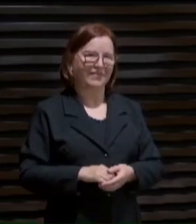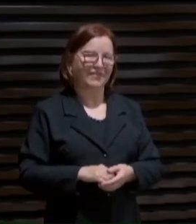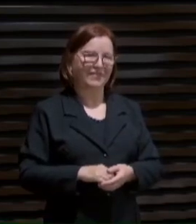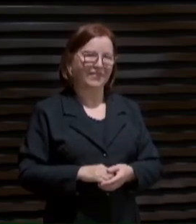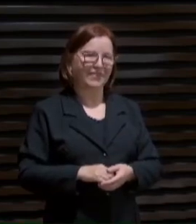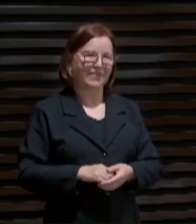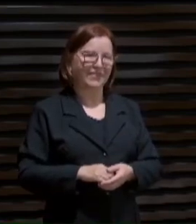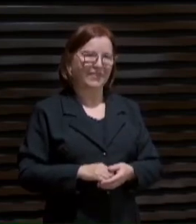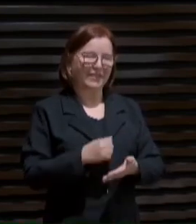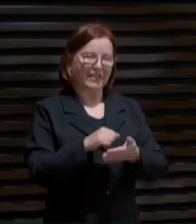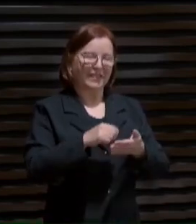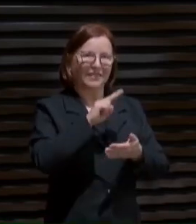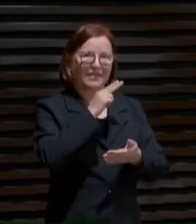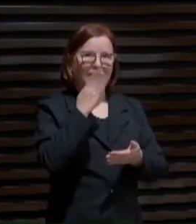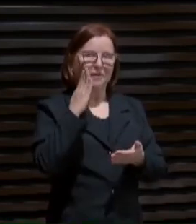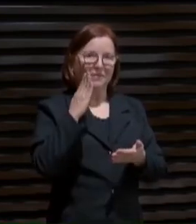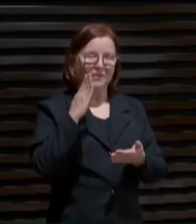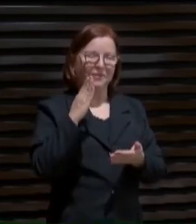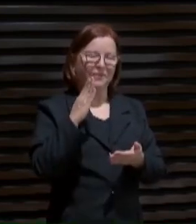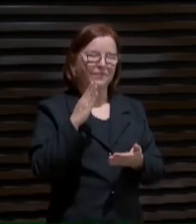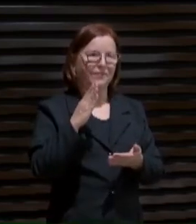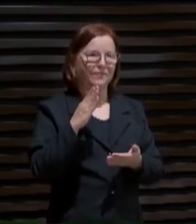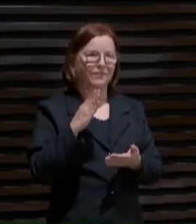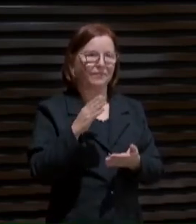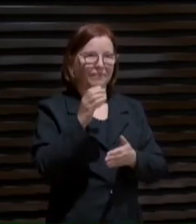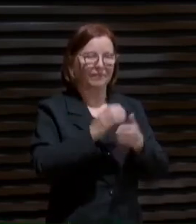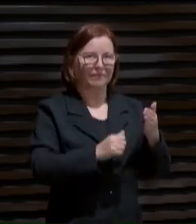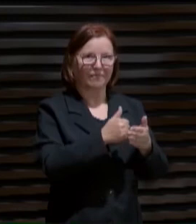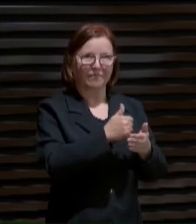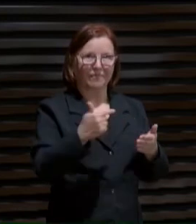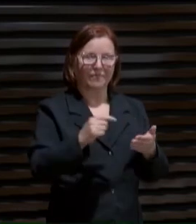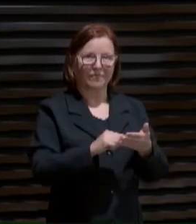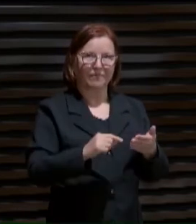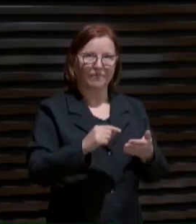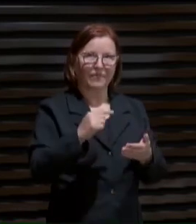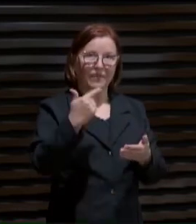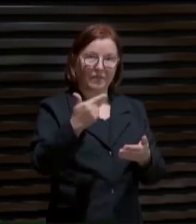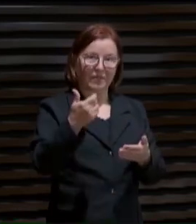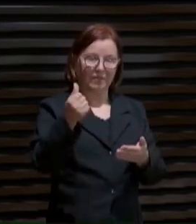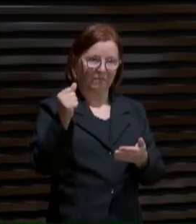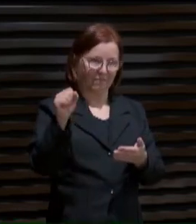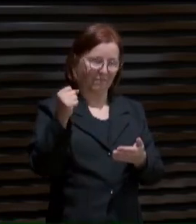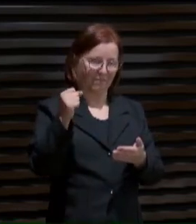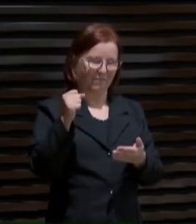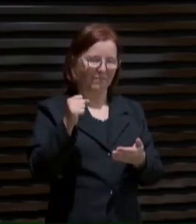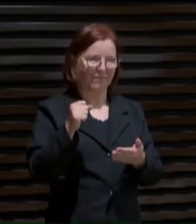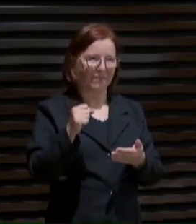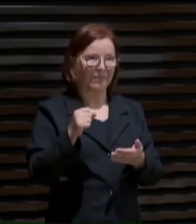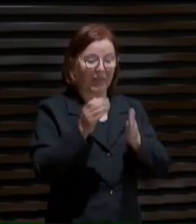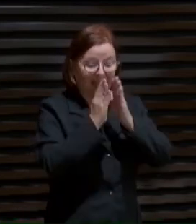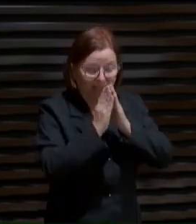28 do capítulo 12 adoração ela é direcionada a Deus isso